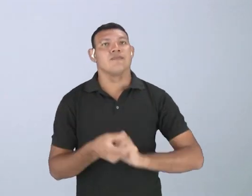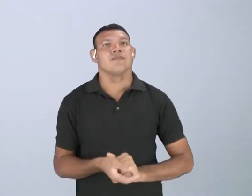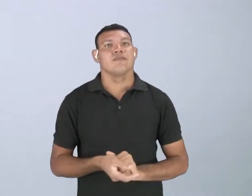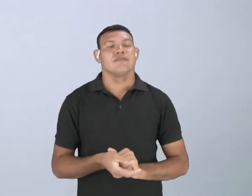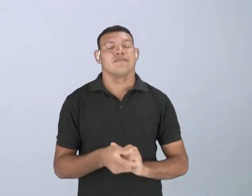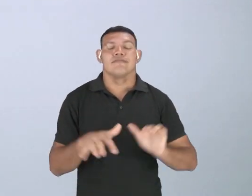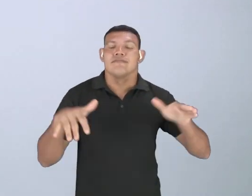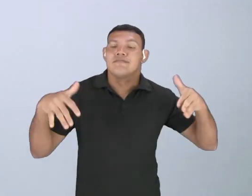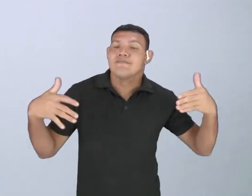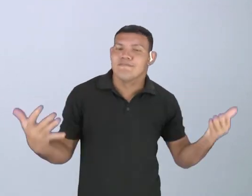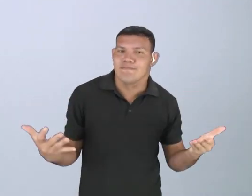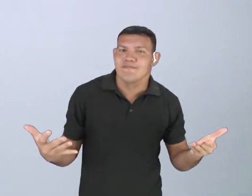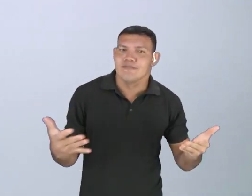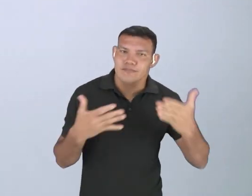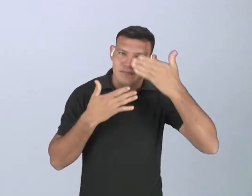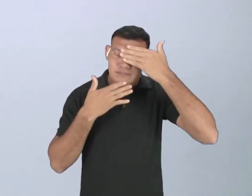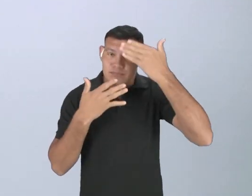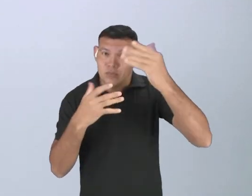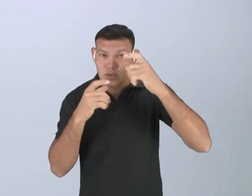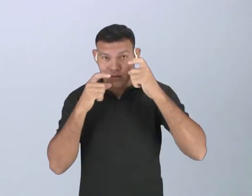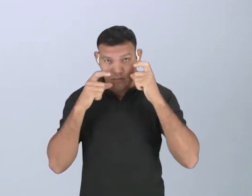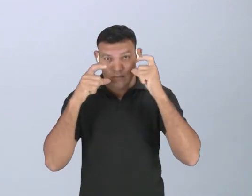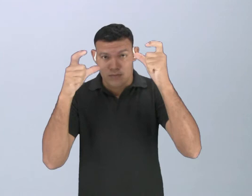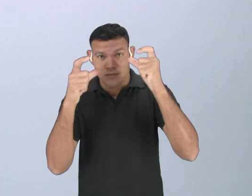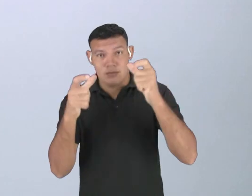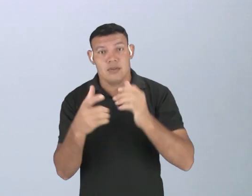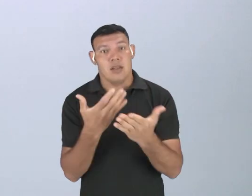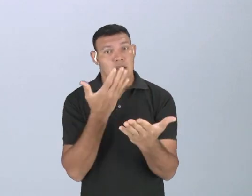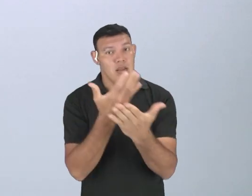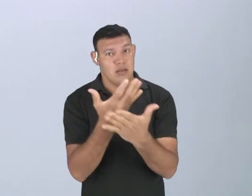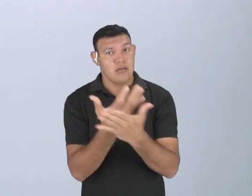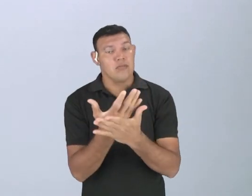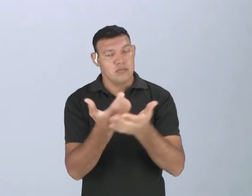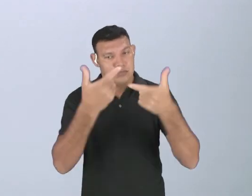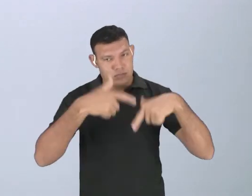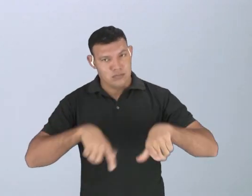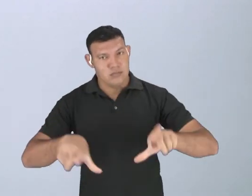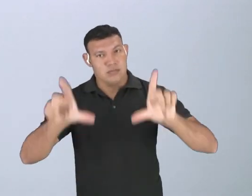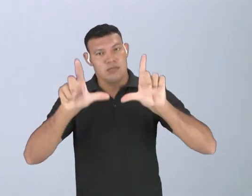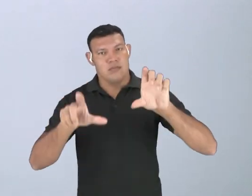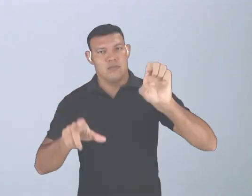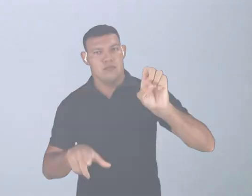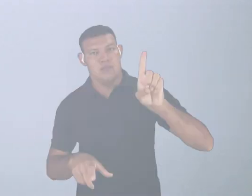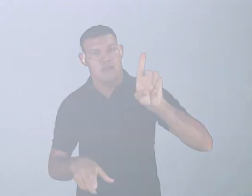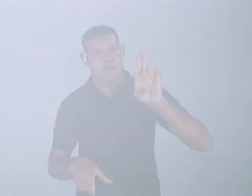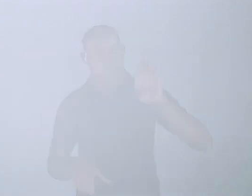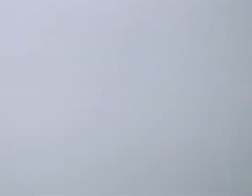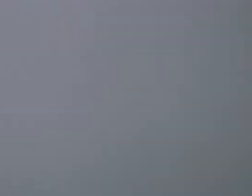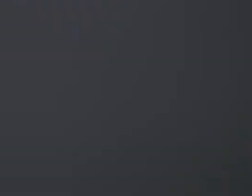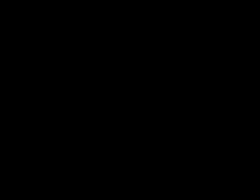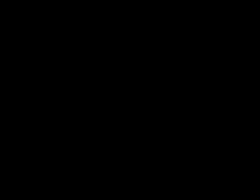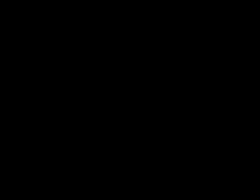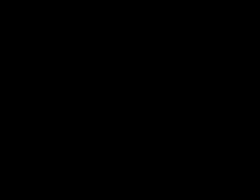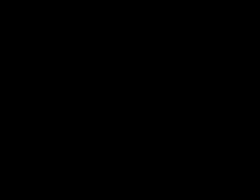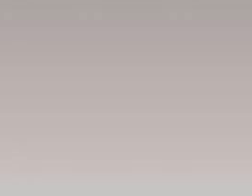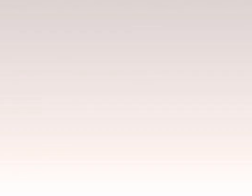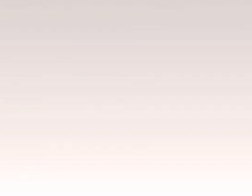Então, era isso, pessoal. Quero agradecer pela atenção de todos. Essa aula está disponível na plataforma Eduque e até a próxima aula.